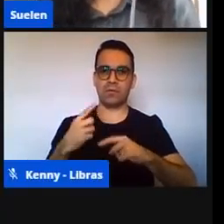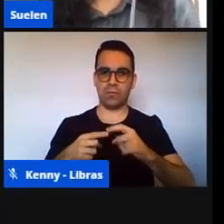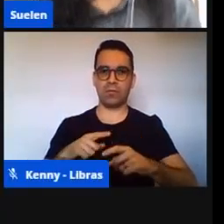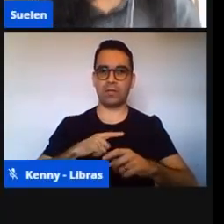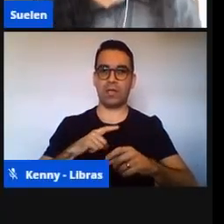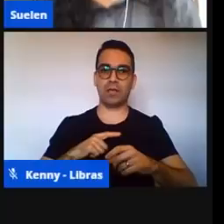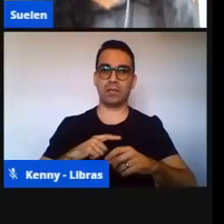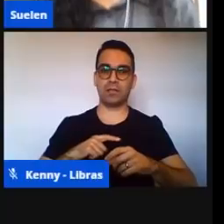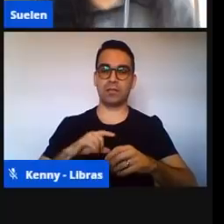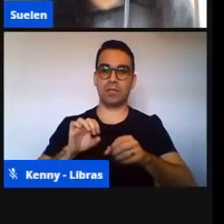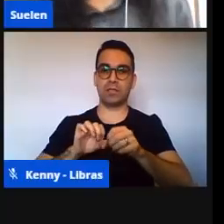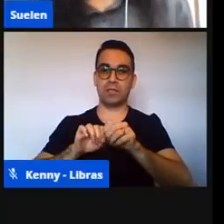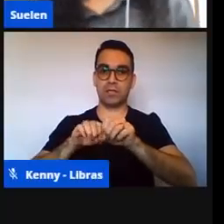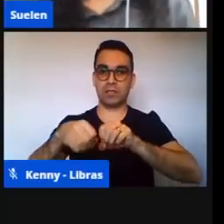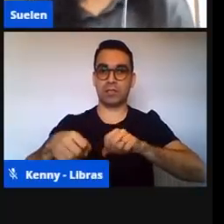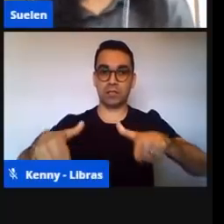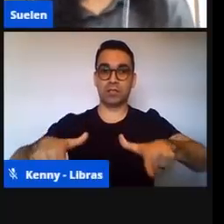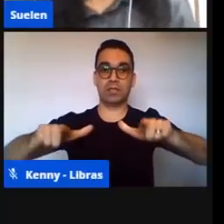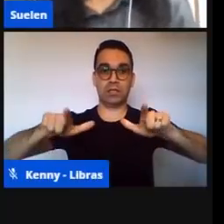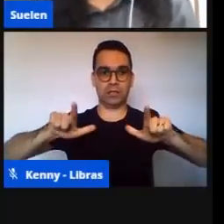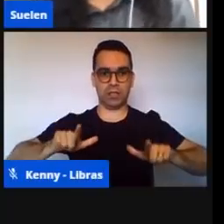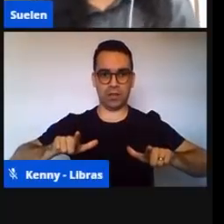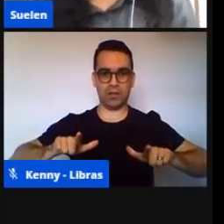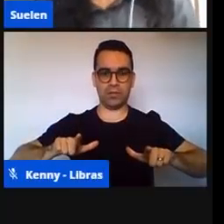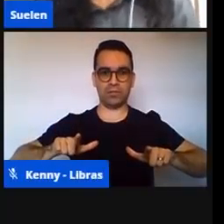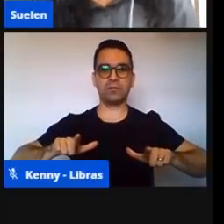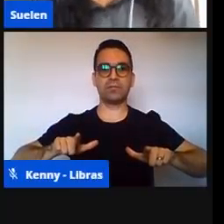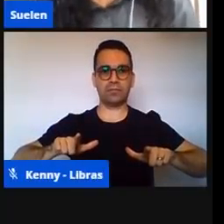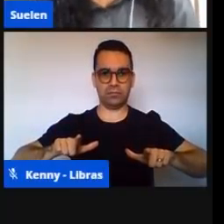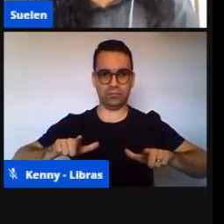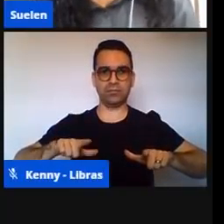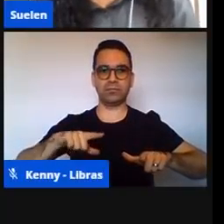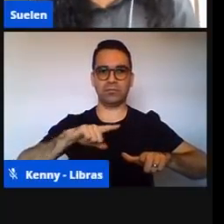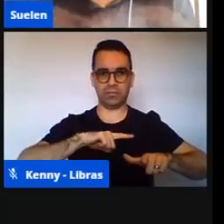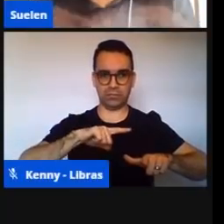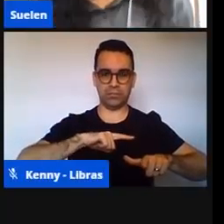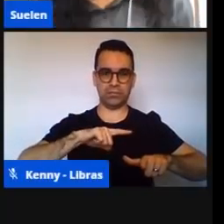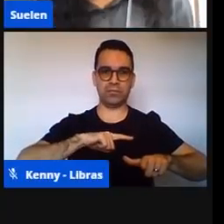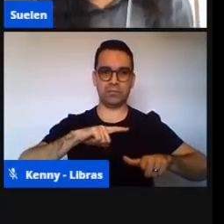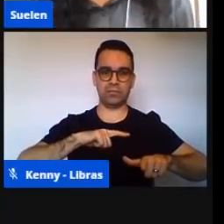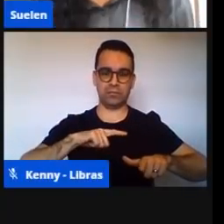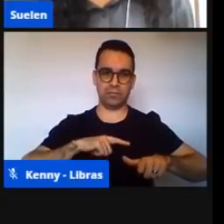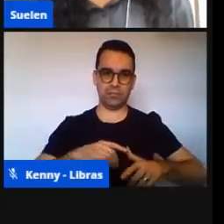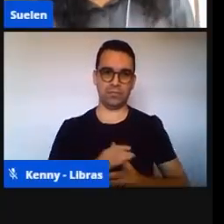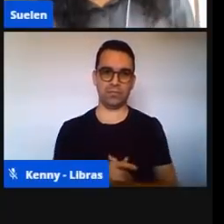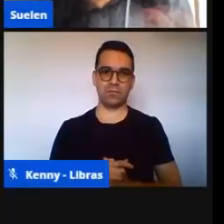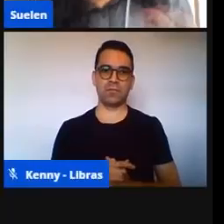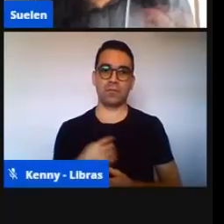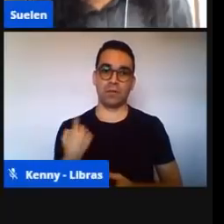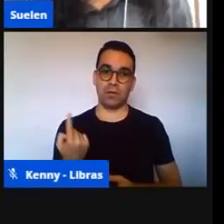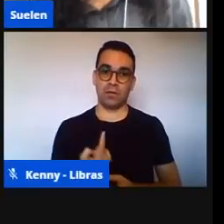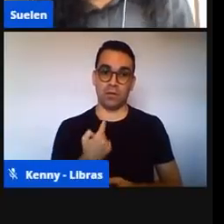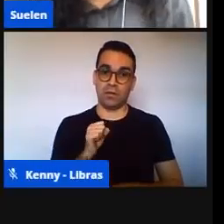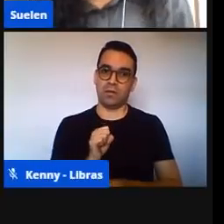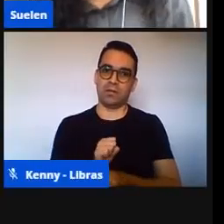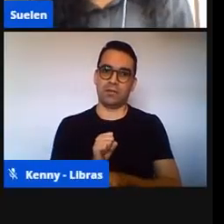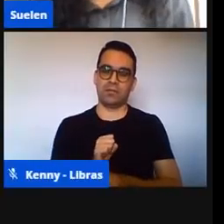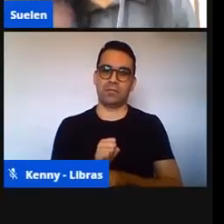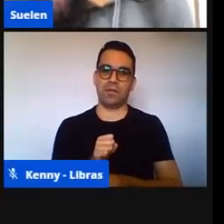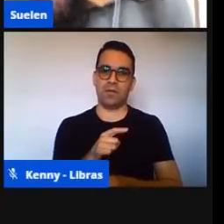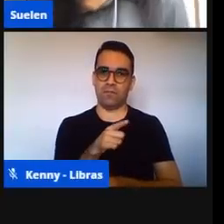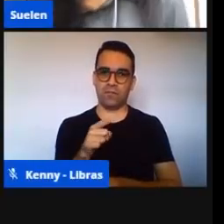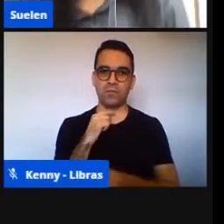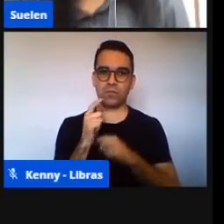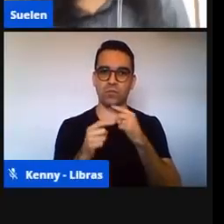certificado dessa capacitação, tá? E a gente espera que, caso haja dúvidas,